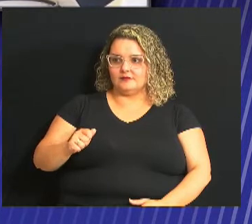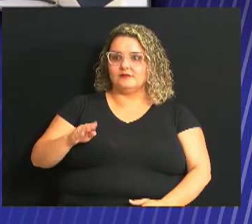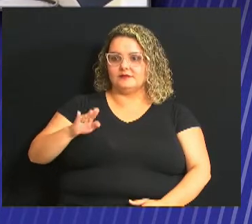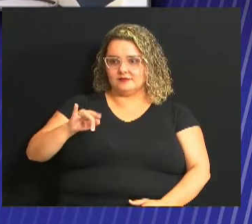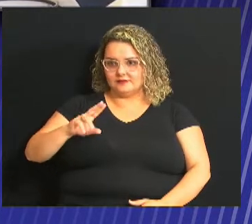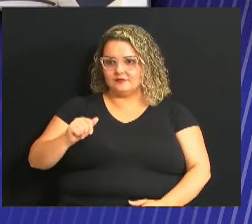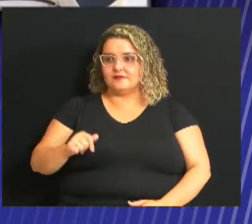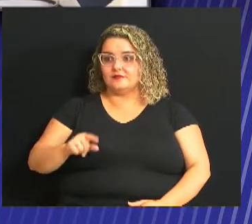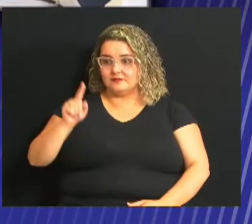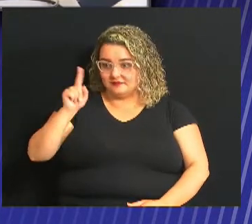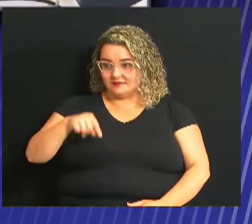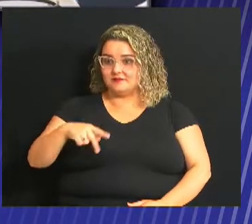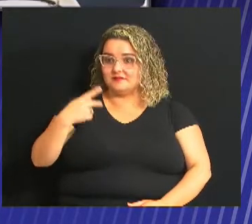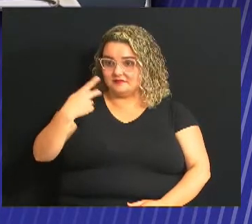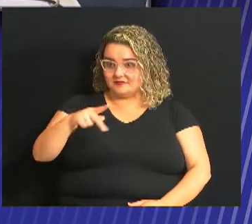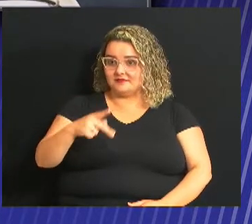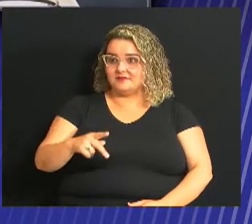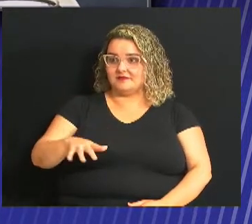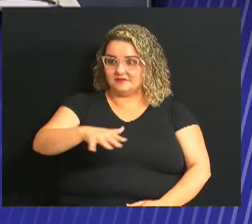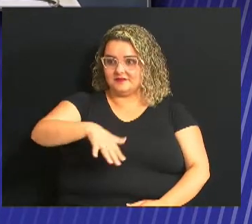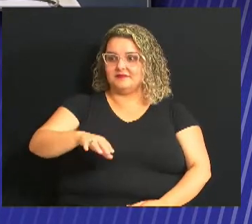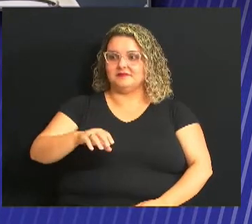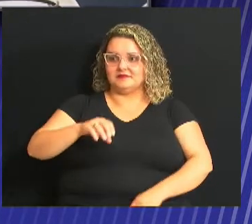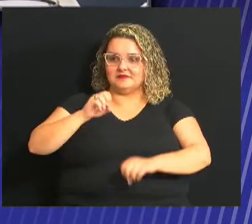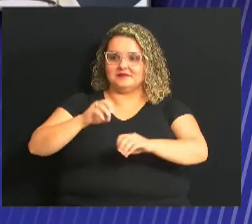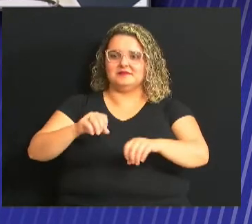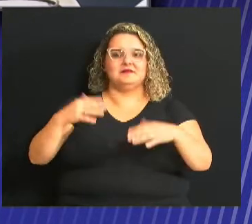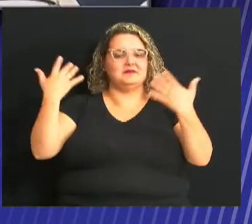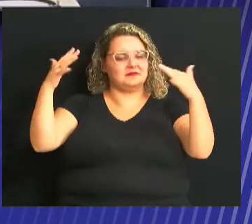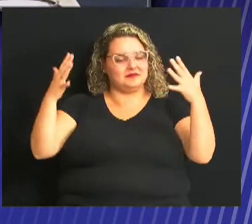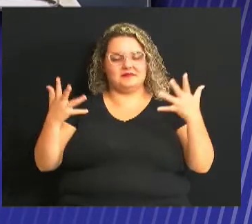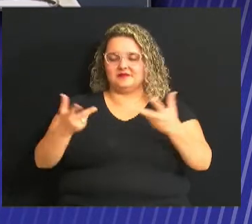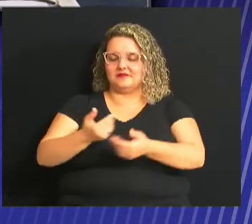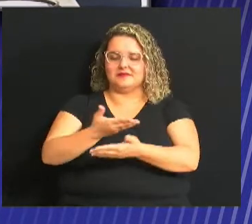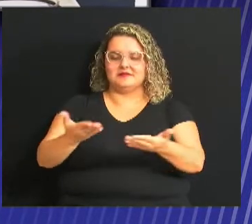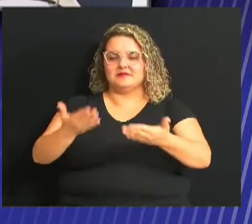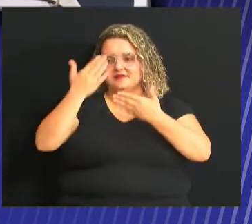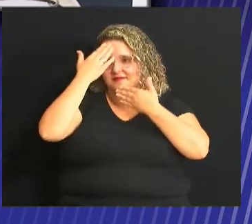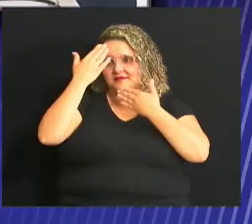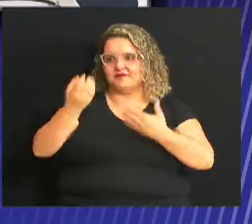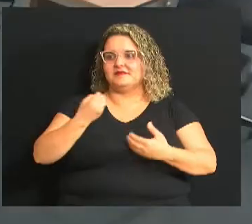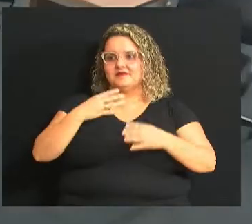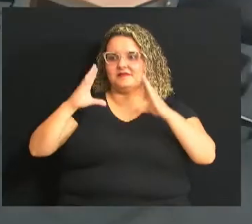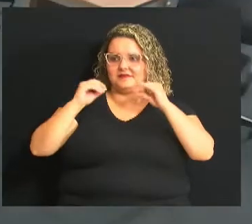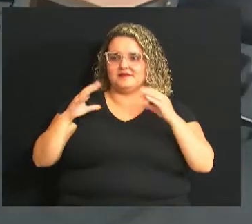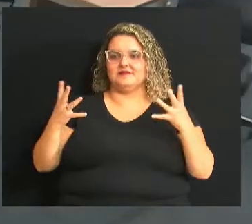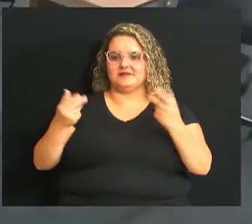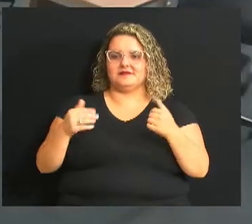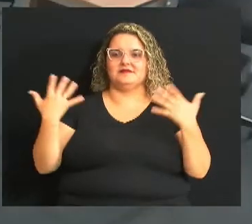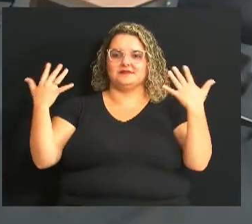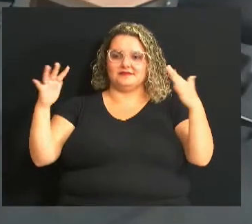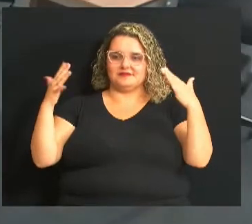que colocou o Bira na educação. Uma salva de palmas a todos vocês. Muito obrigado, uma boa noite a todos.